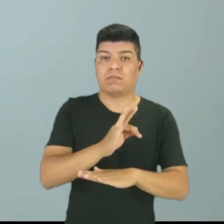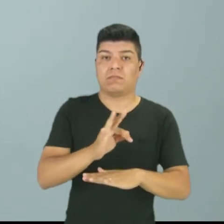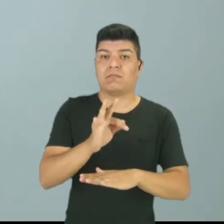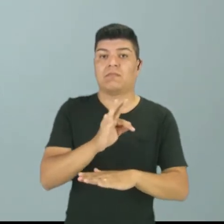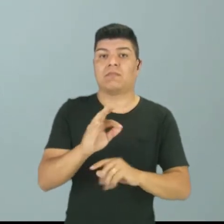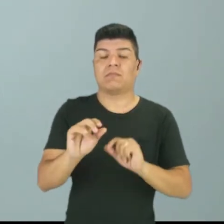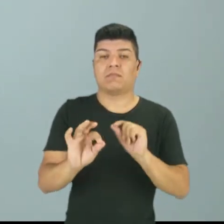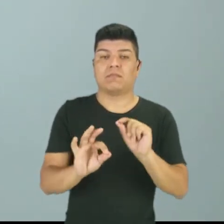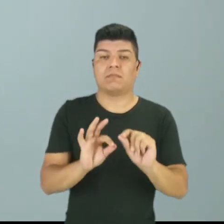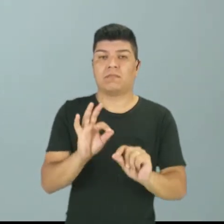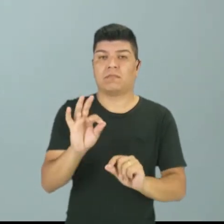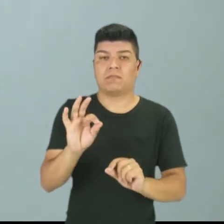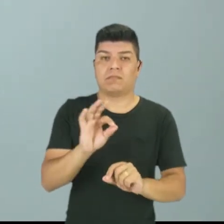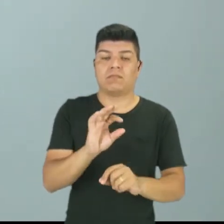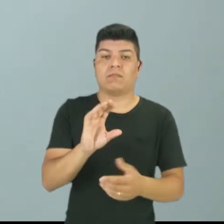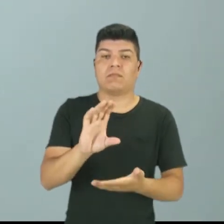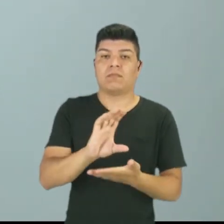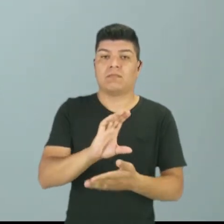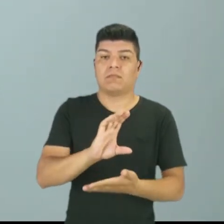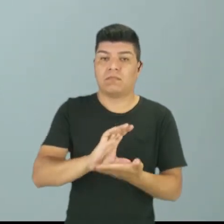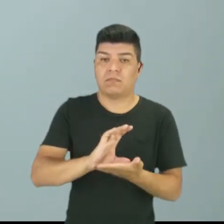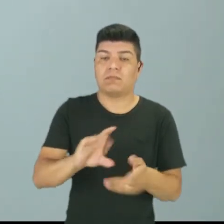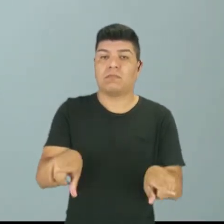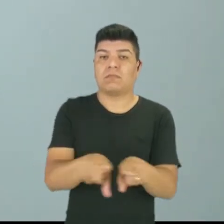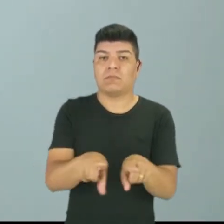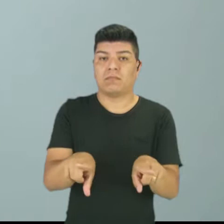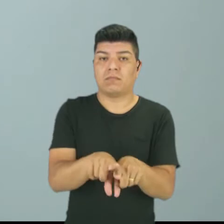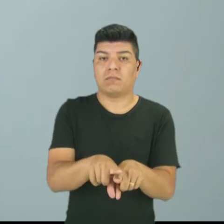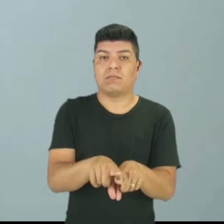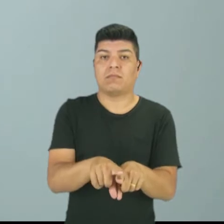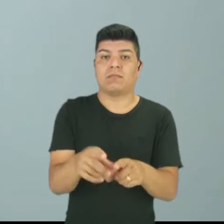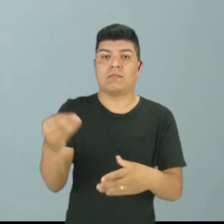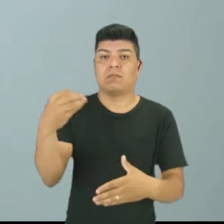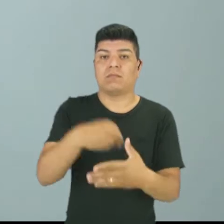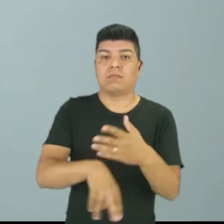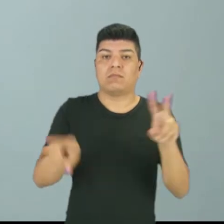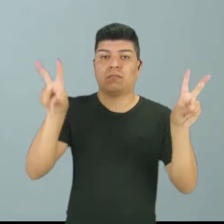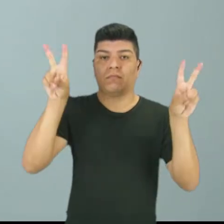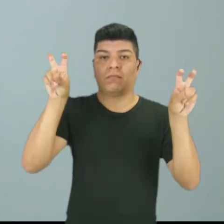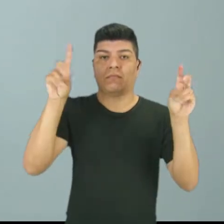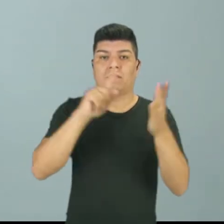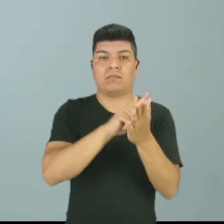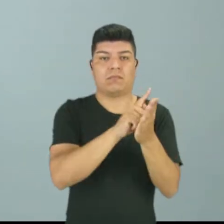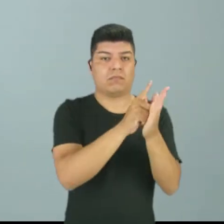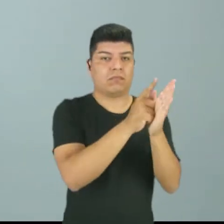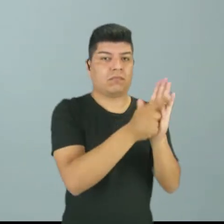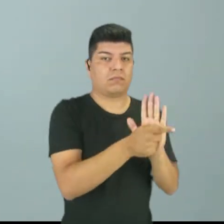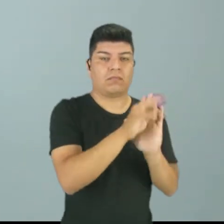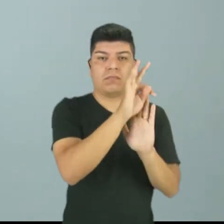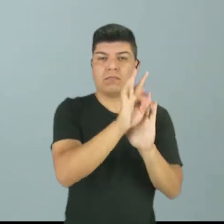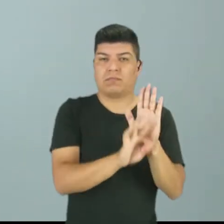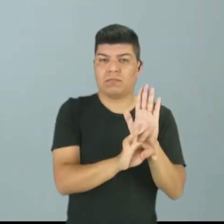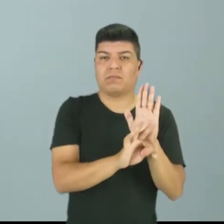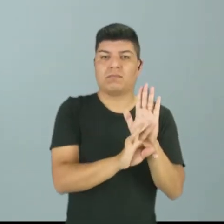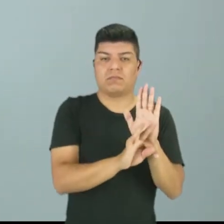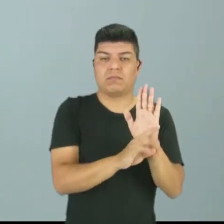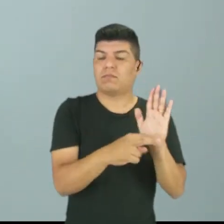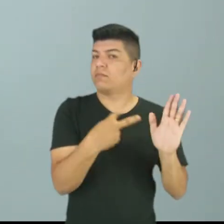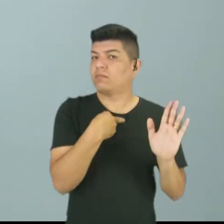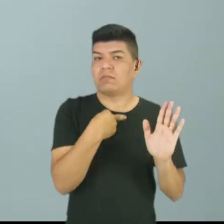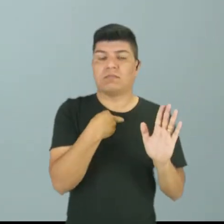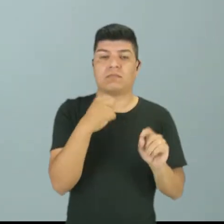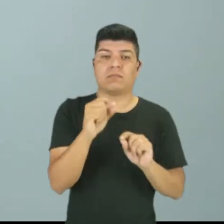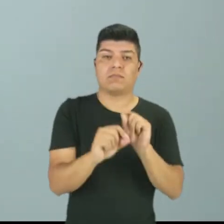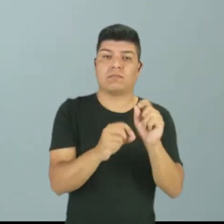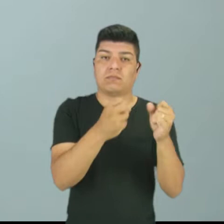nosso itinerário curricular. E dentro da temática de gêneros textuais, nós não podíamos